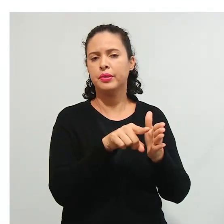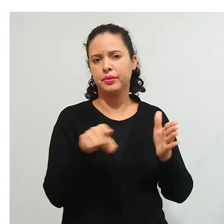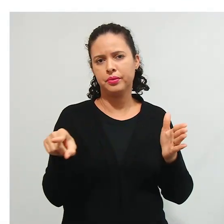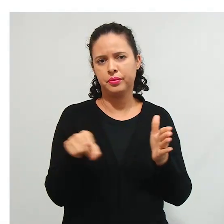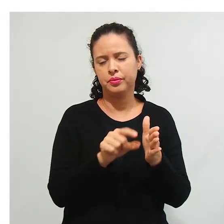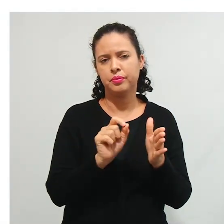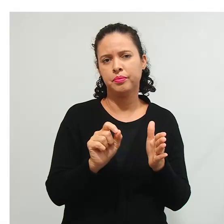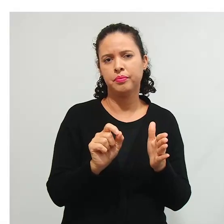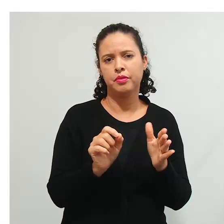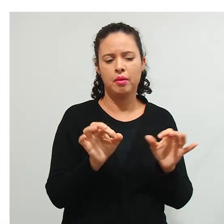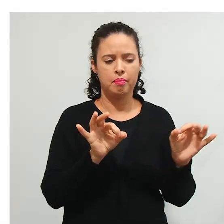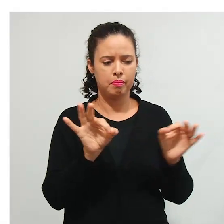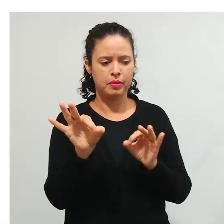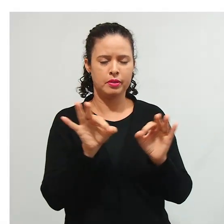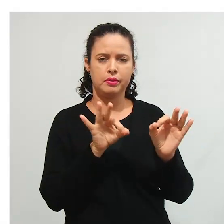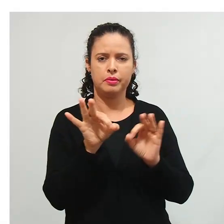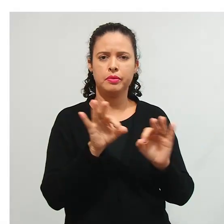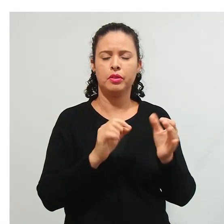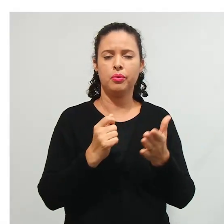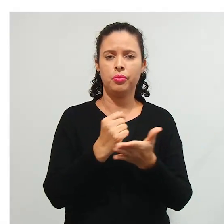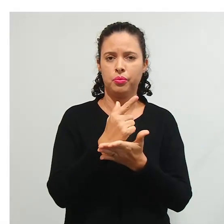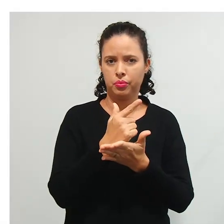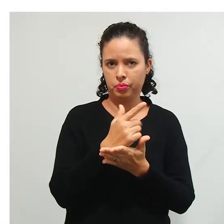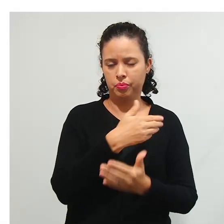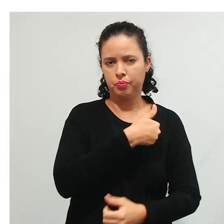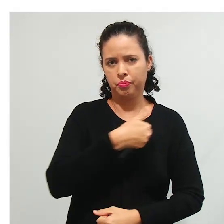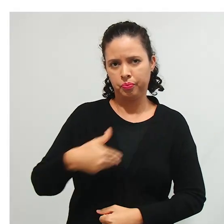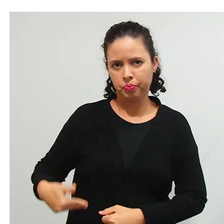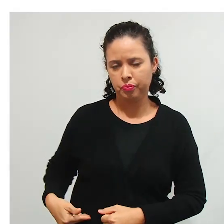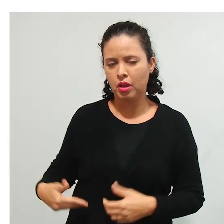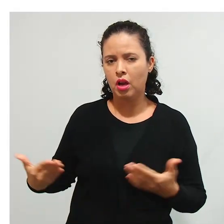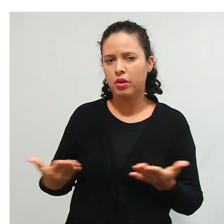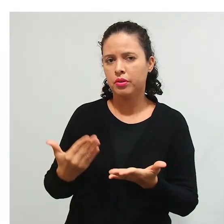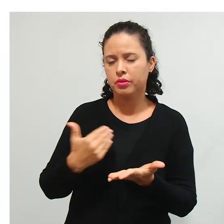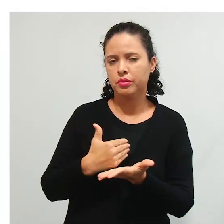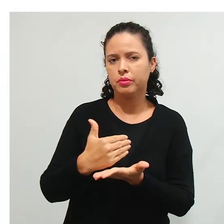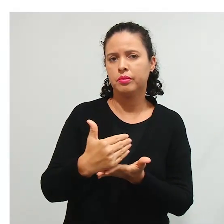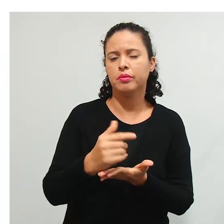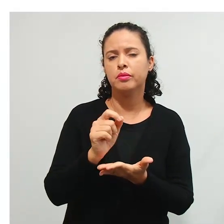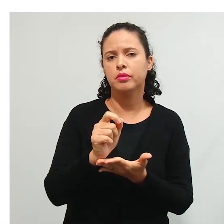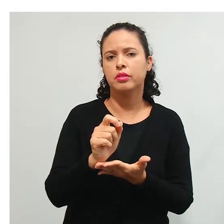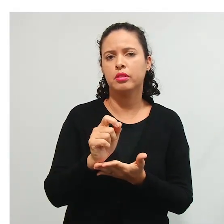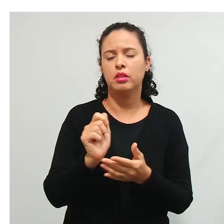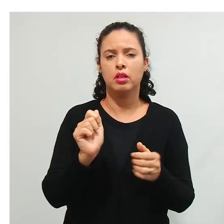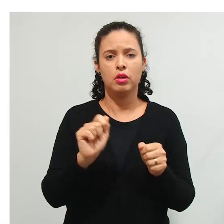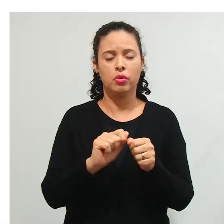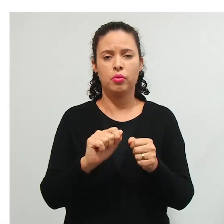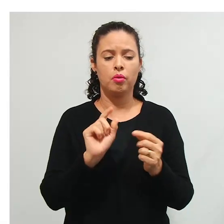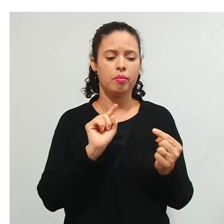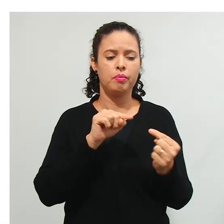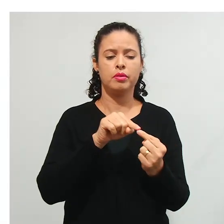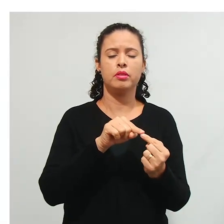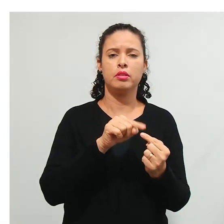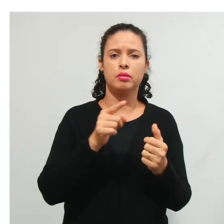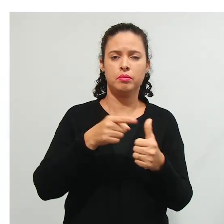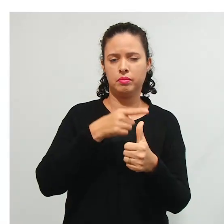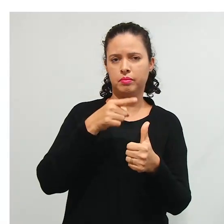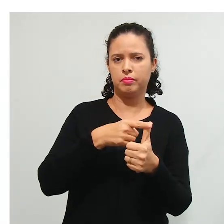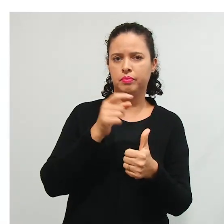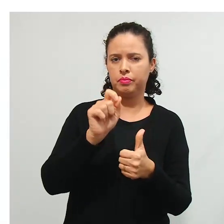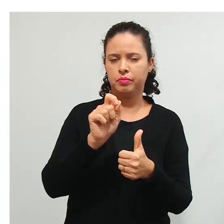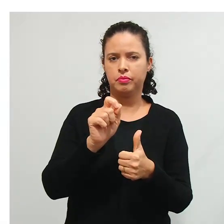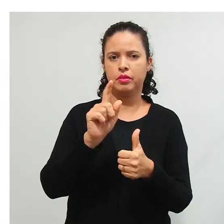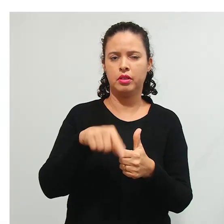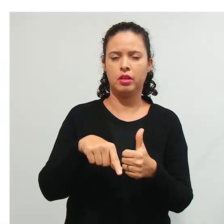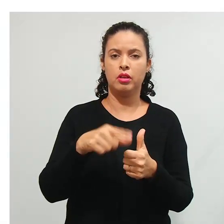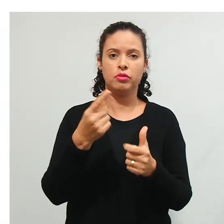etapa de planejamento das compras públicas. Agora vamos para a etapa de execução. A primeira delas